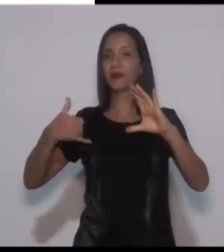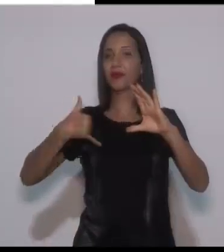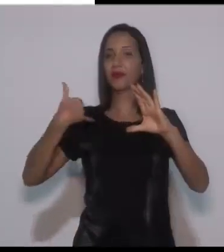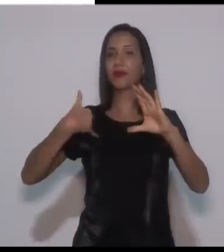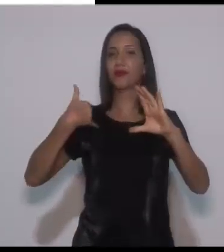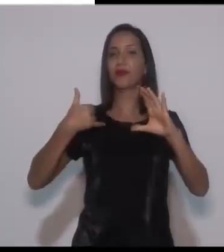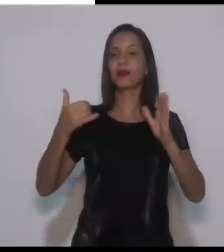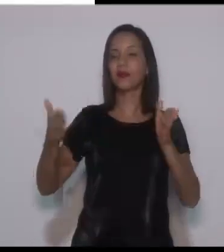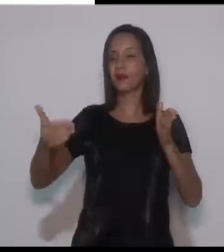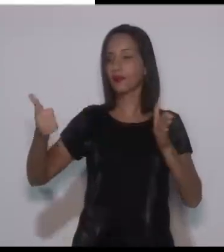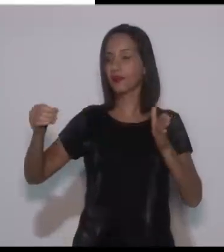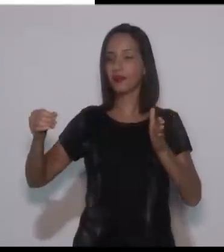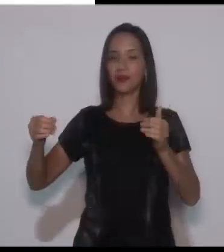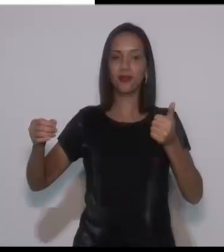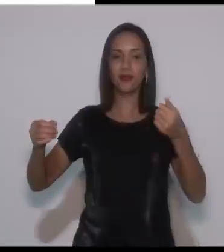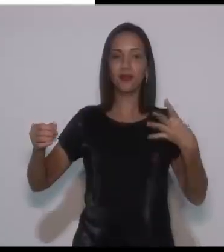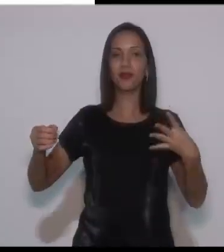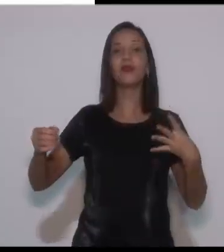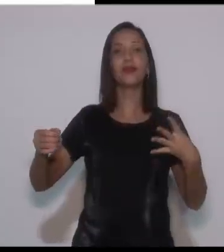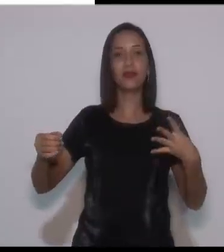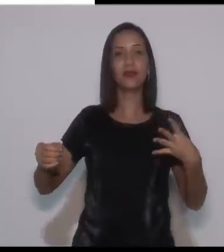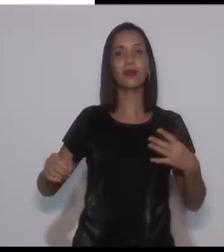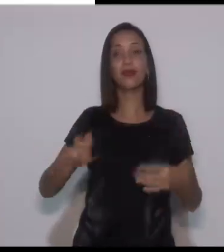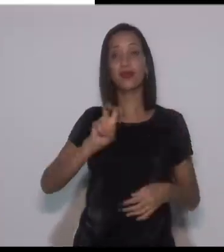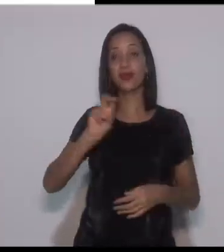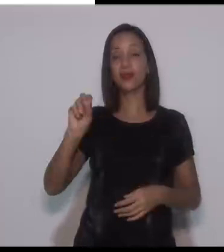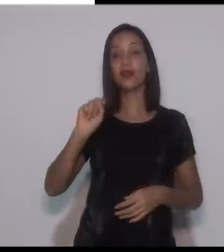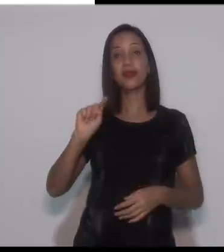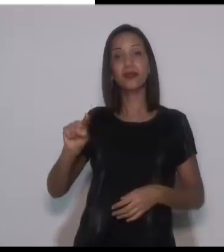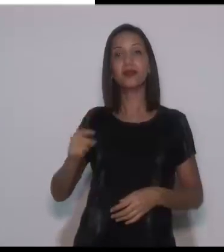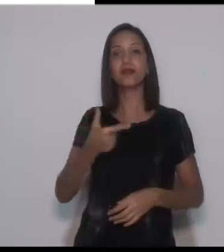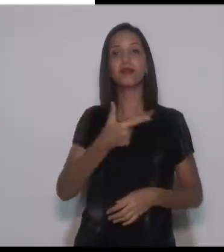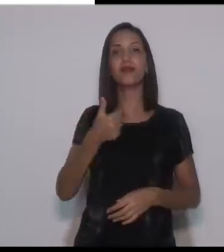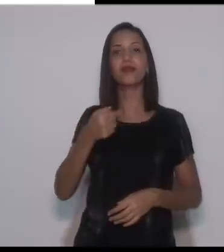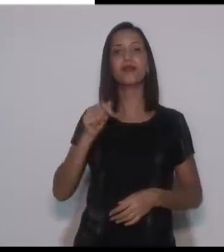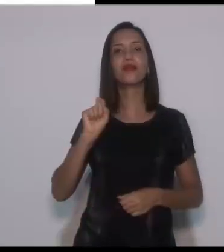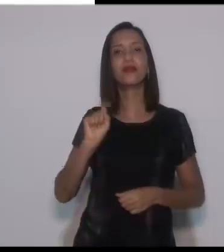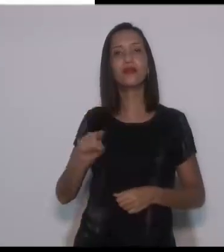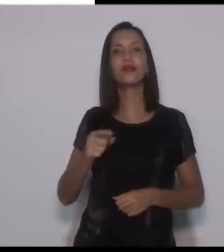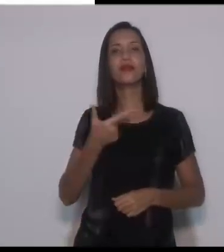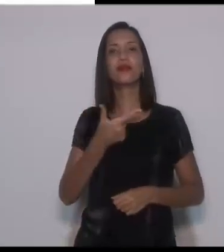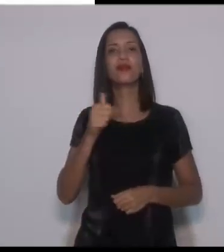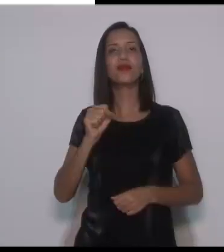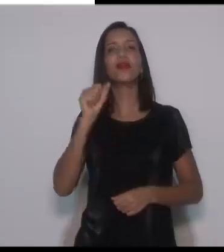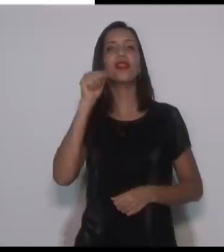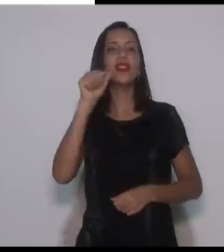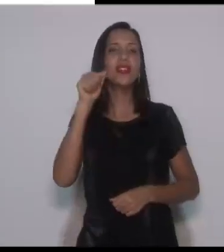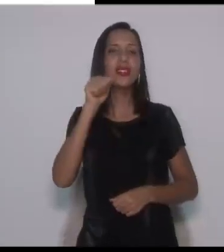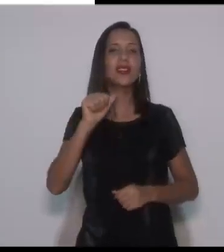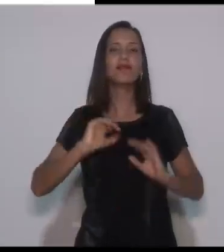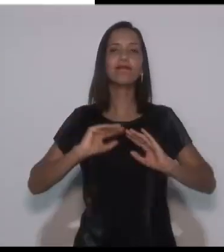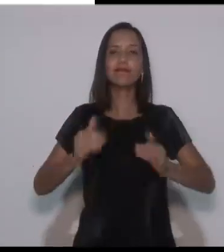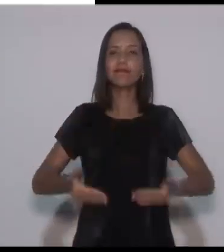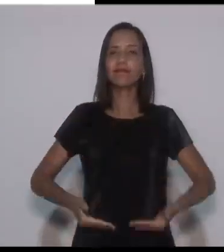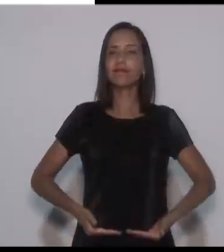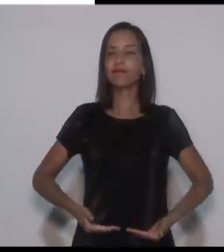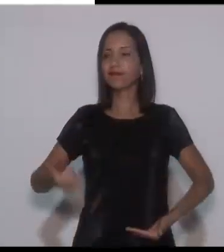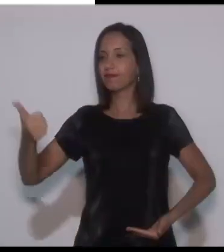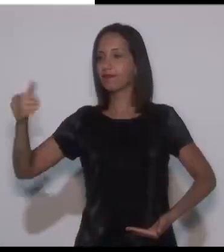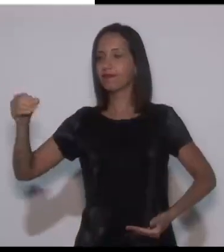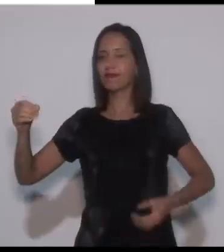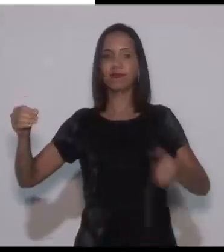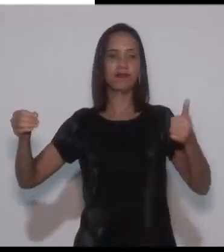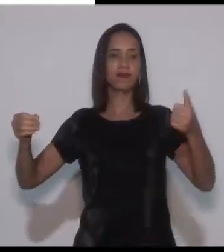de cada 560 mil jovens, 27 mil jovens, 28 mil meninas engravidam dos 10 aos